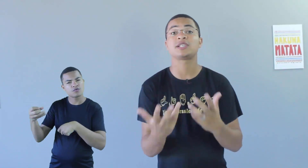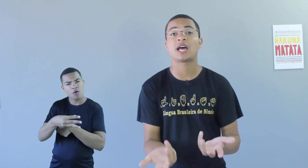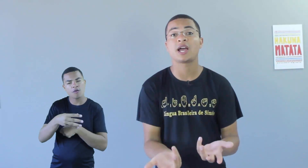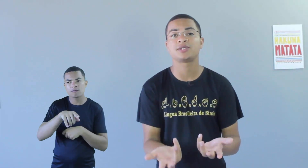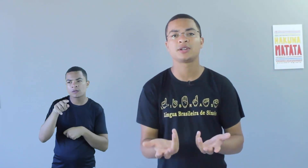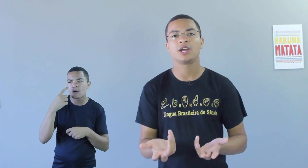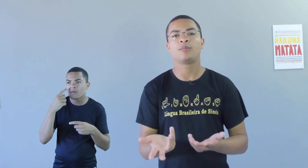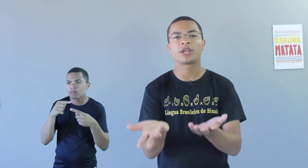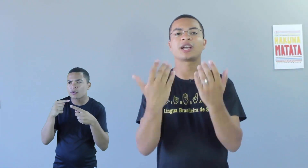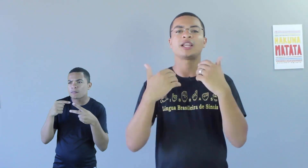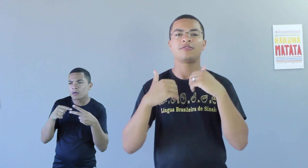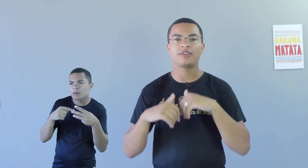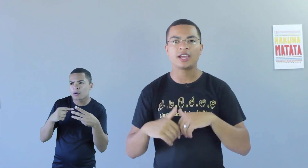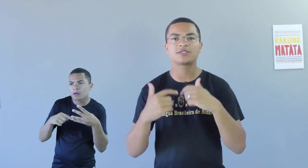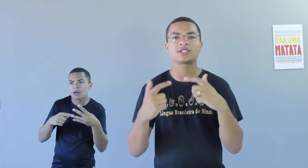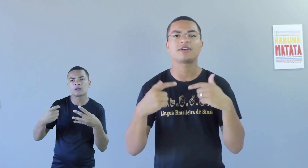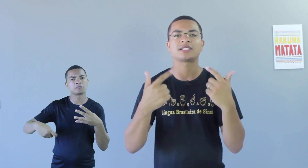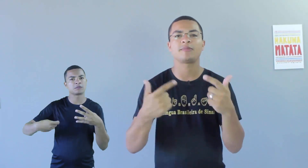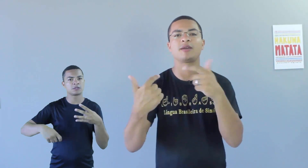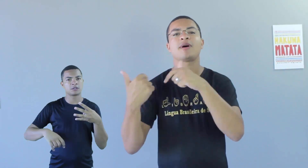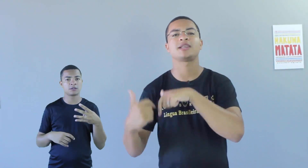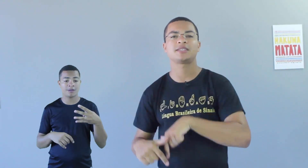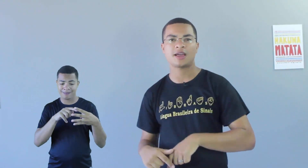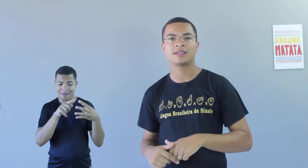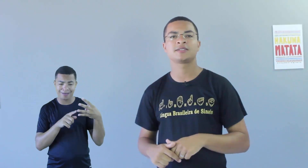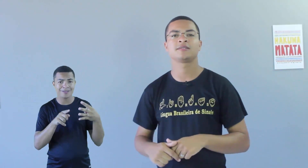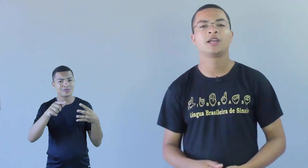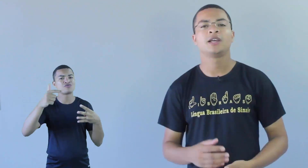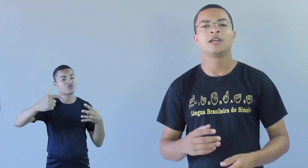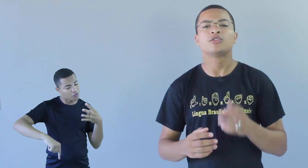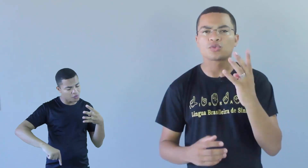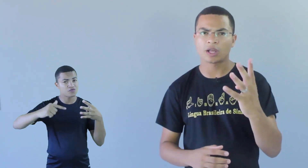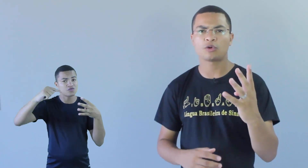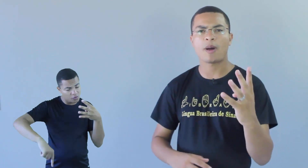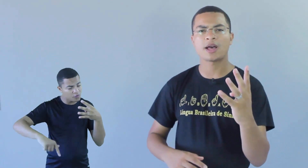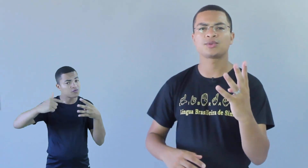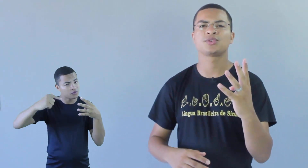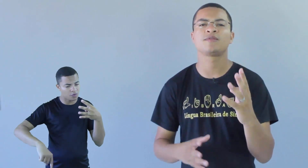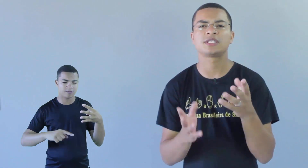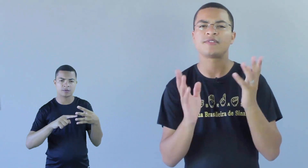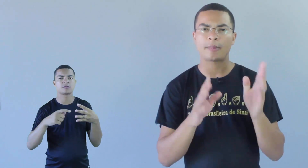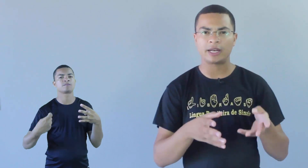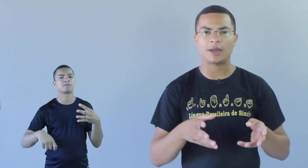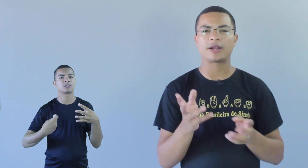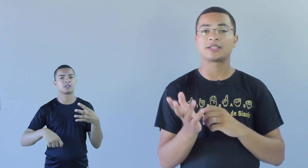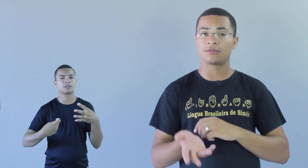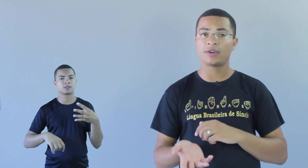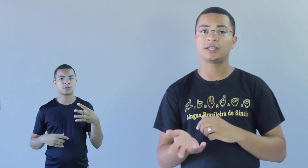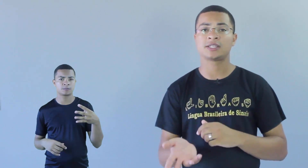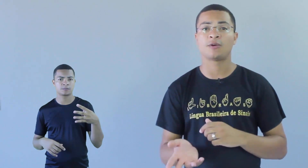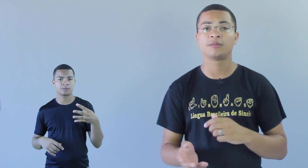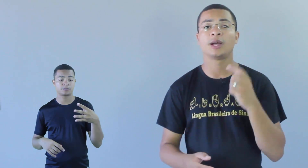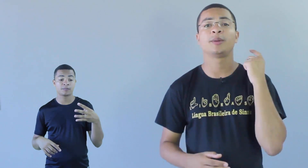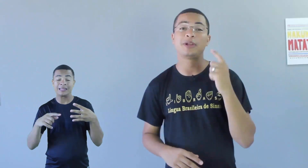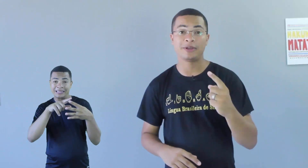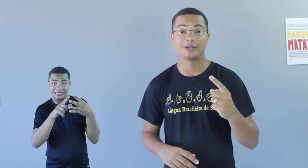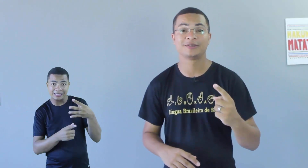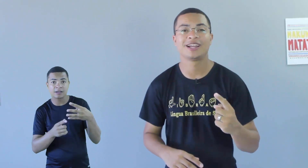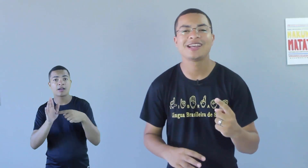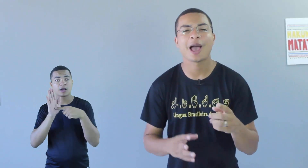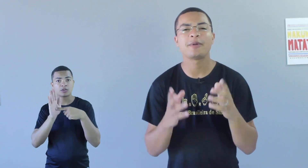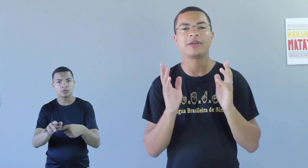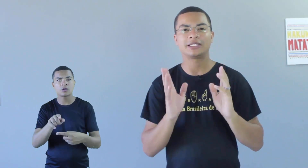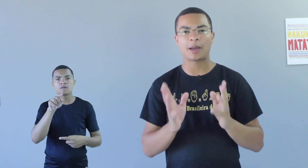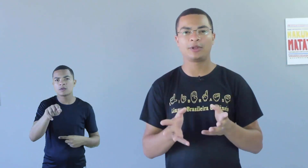mais velocidade, porque cada vez você vai saber mais sinais. E os 4 passos que você vai aprender para ser fluente são: